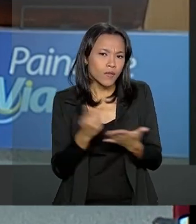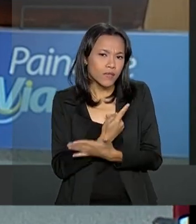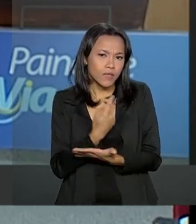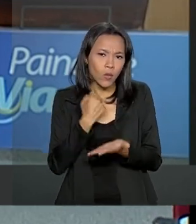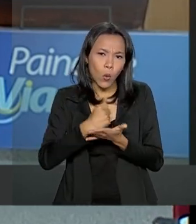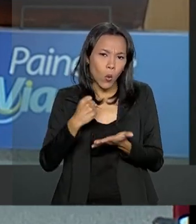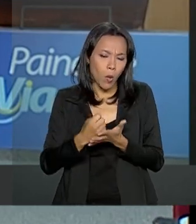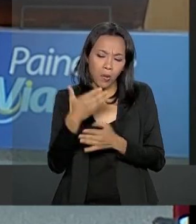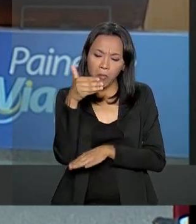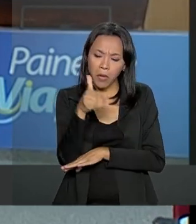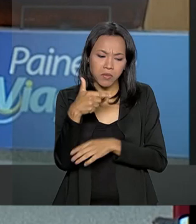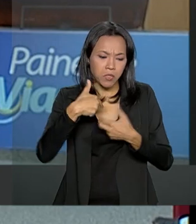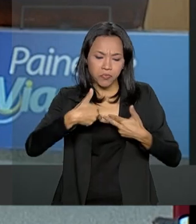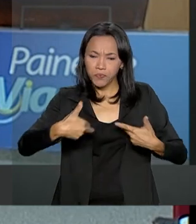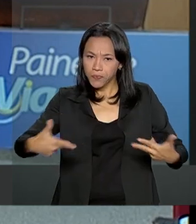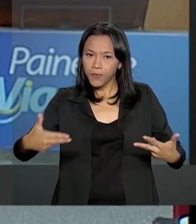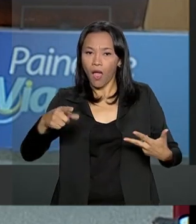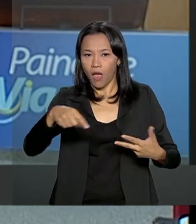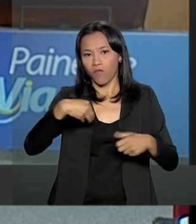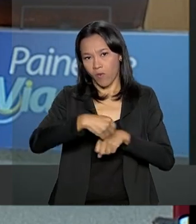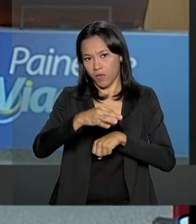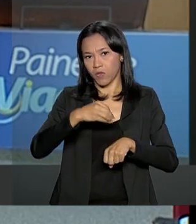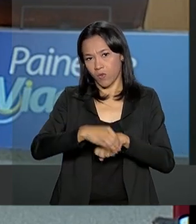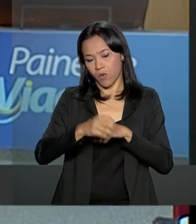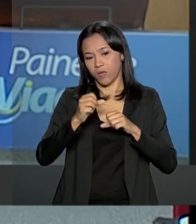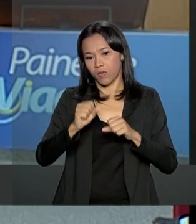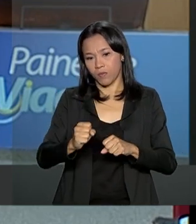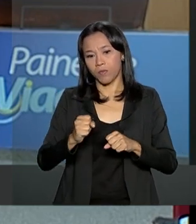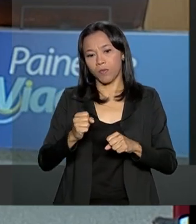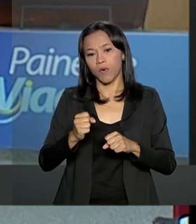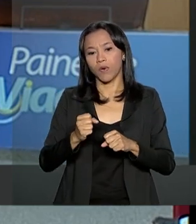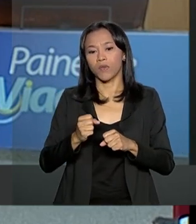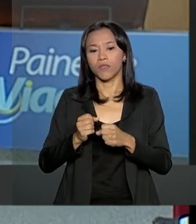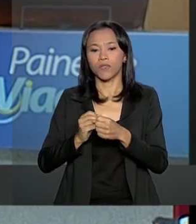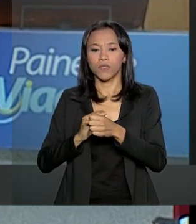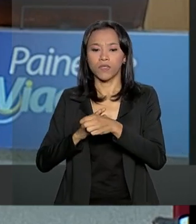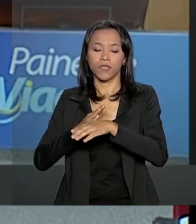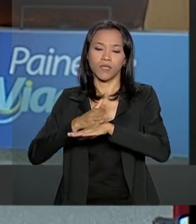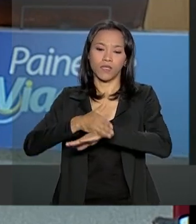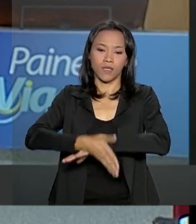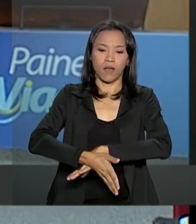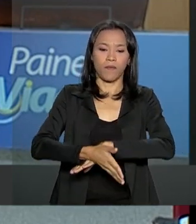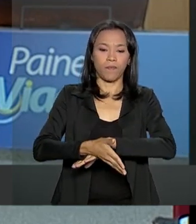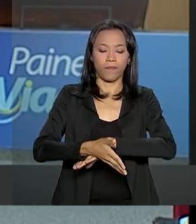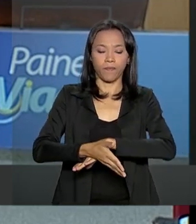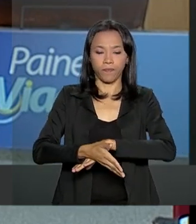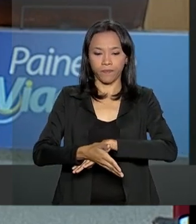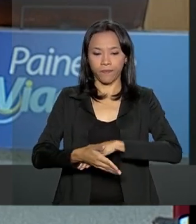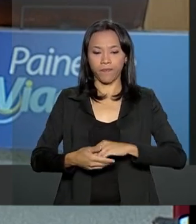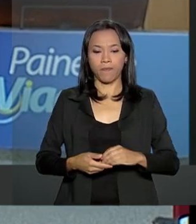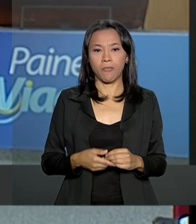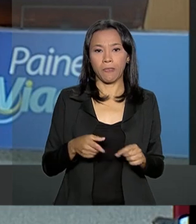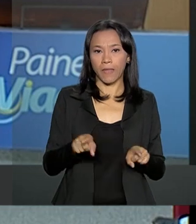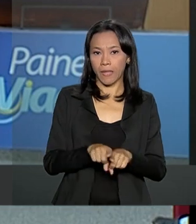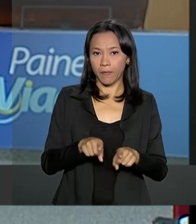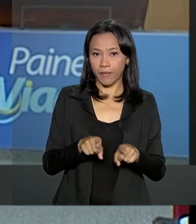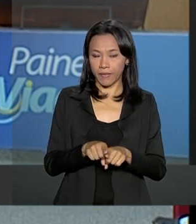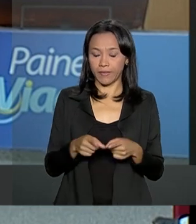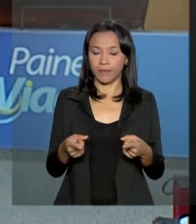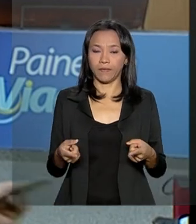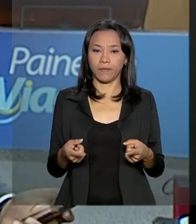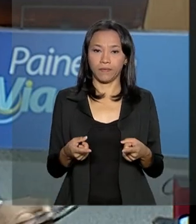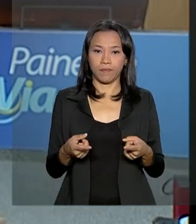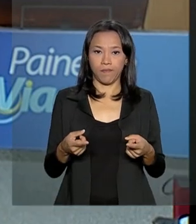site lavar as informações de viagens das passagens e também das diárias que